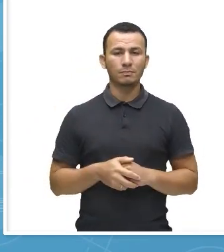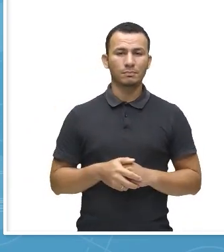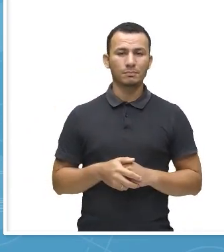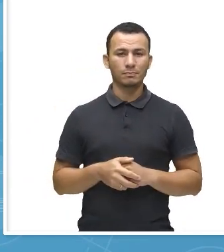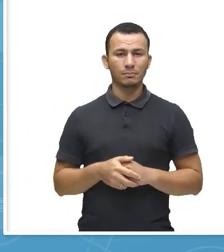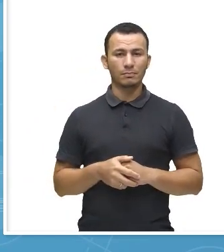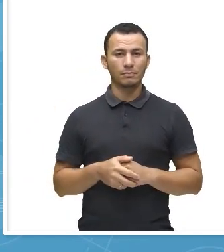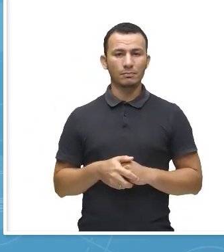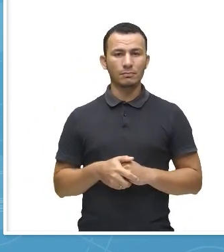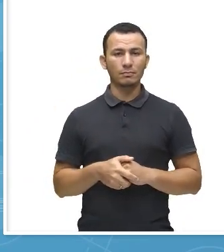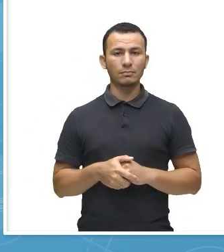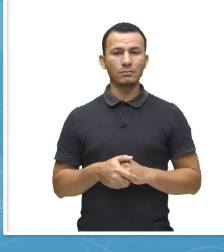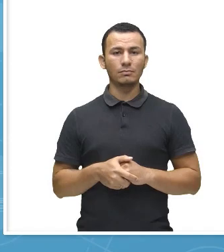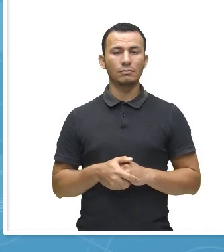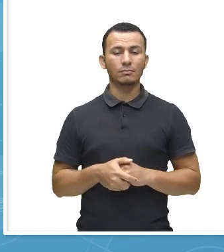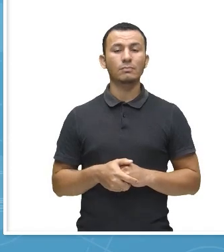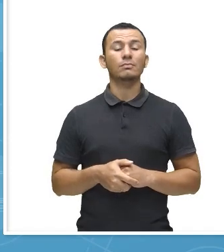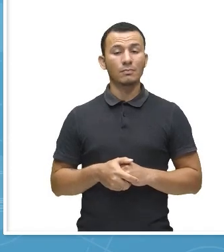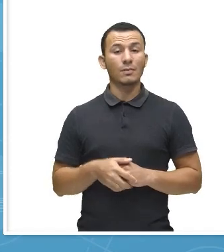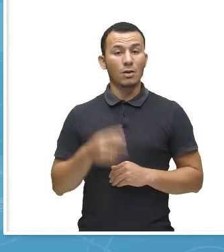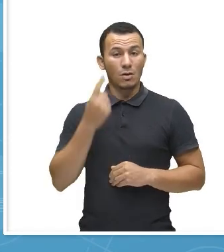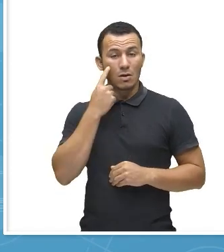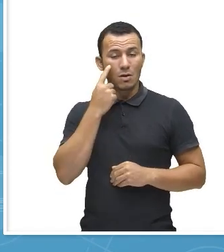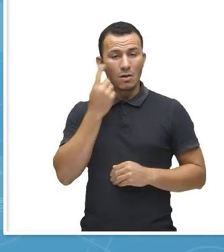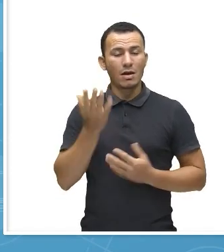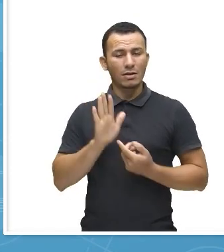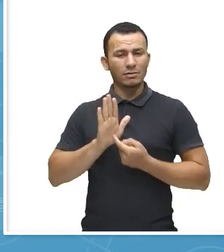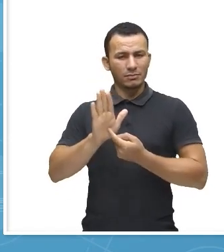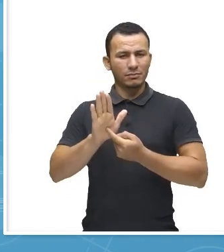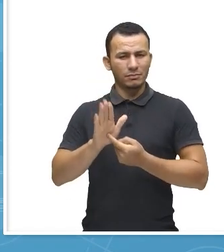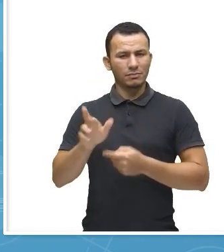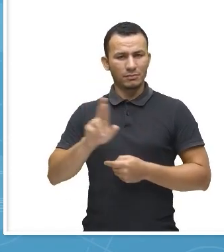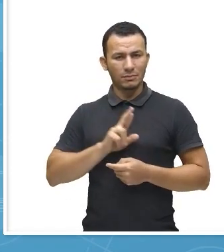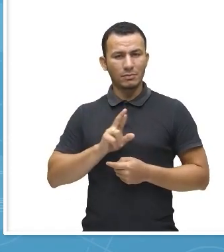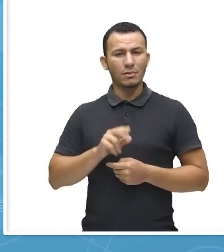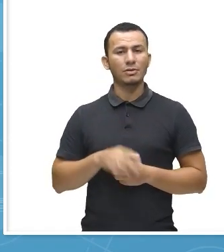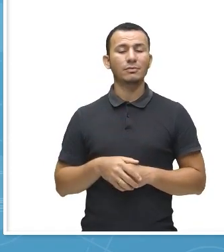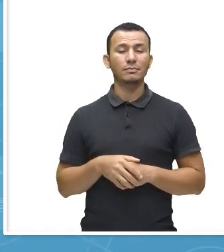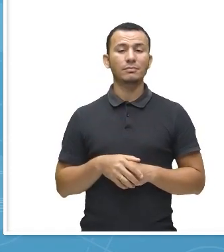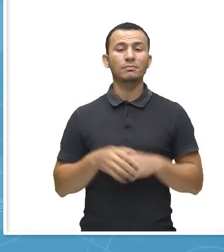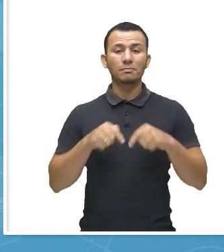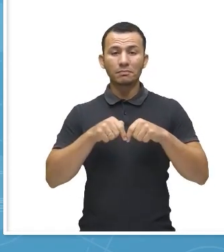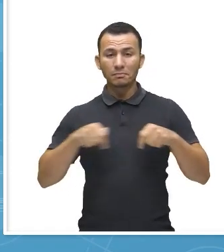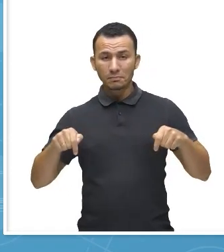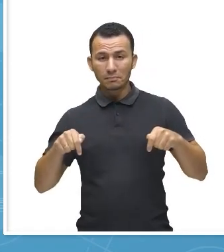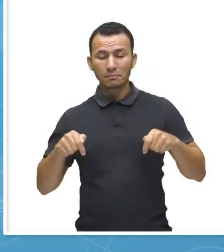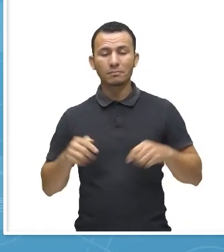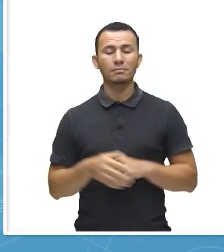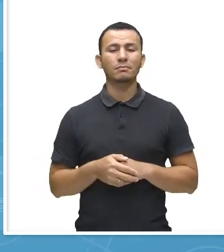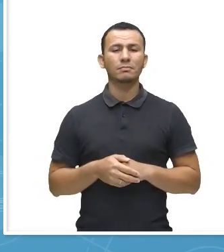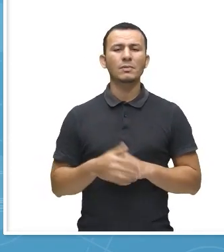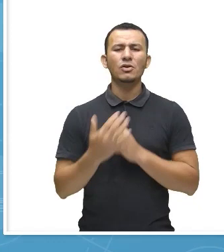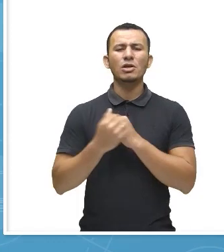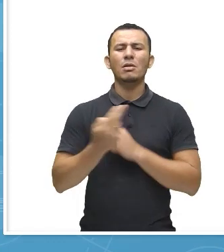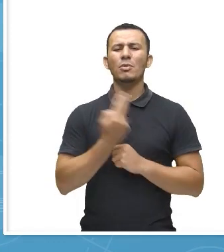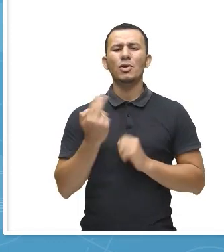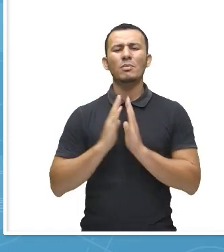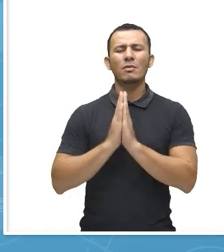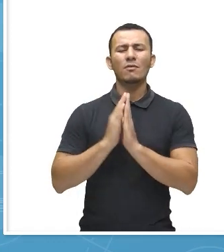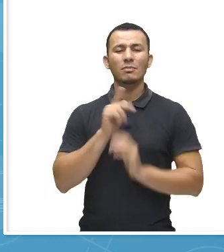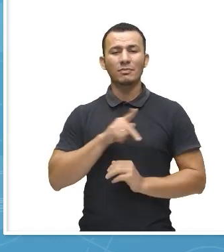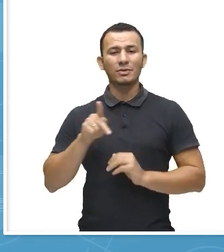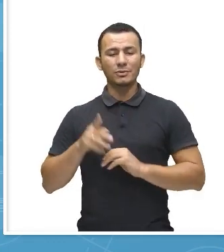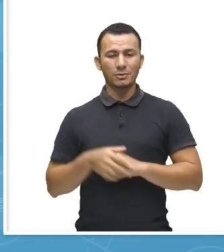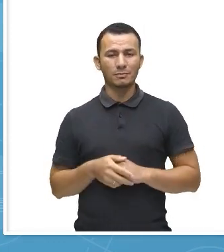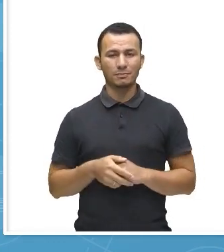gente ilustrar a nossa questão de número 2. Vamos lá trazer a resposta de vocês. Tem alguém pedindo ali, fala meu nome, professor.